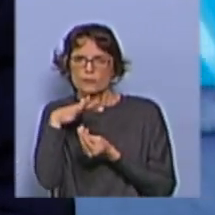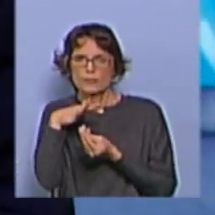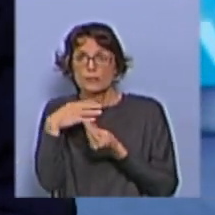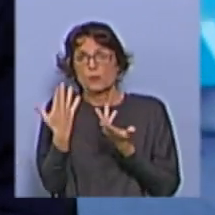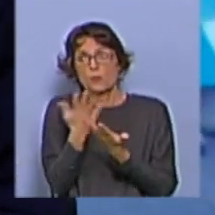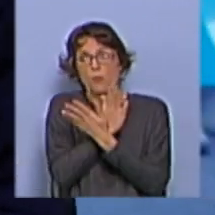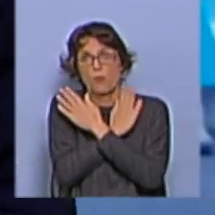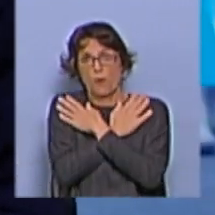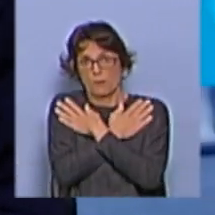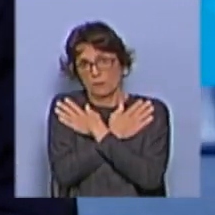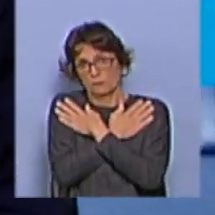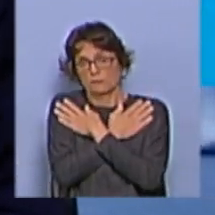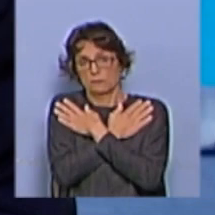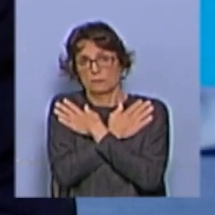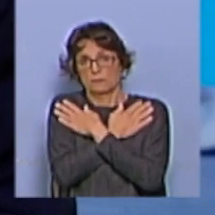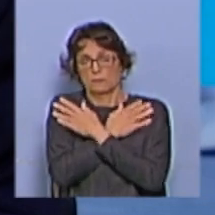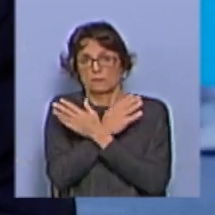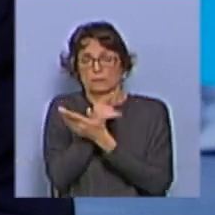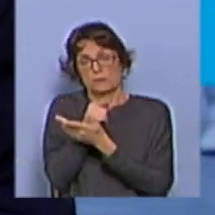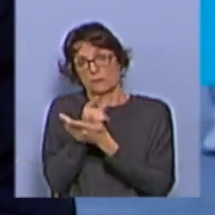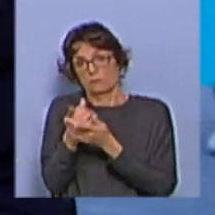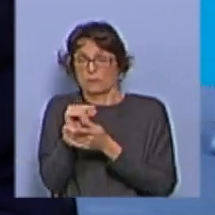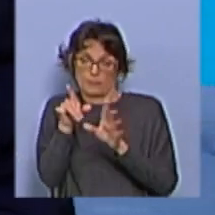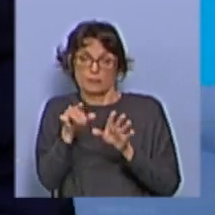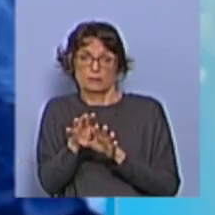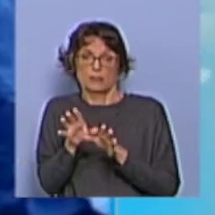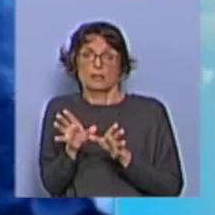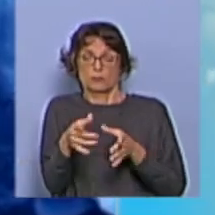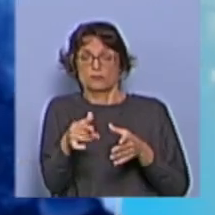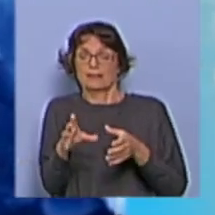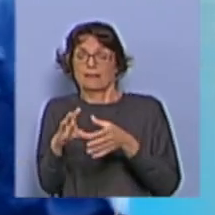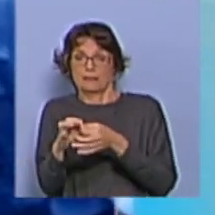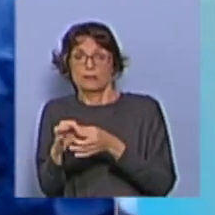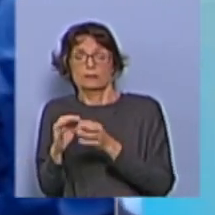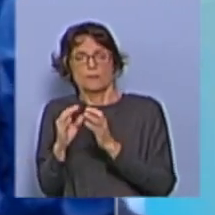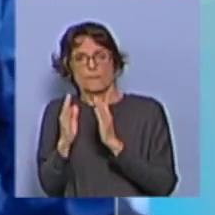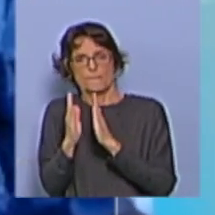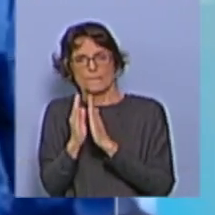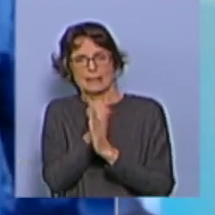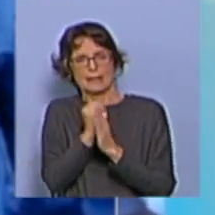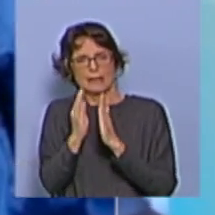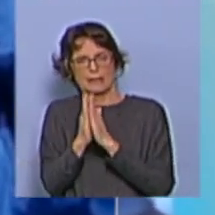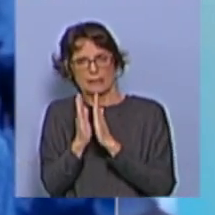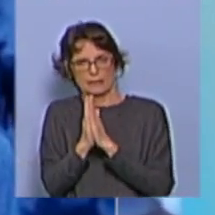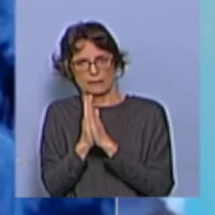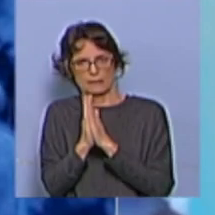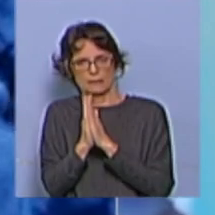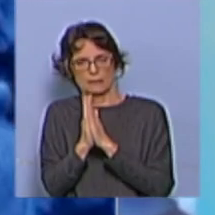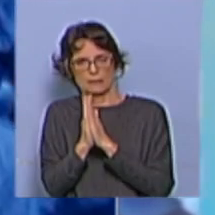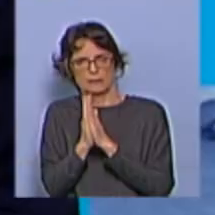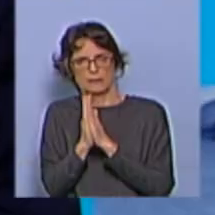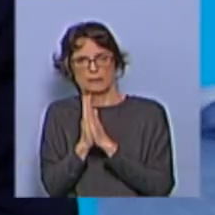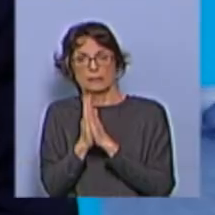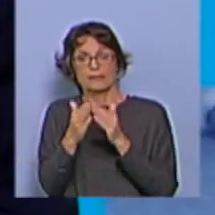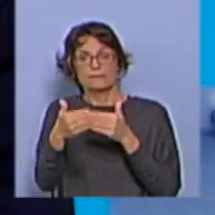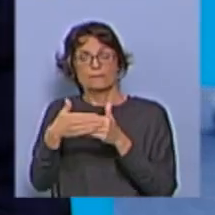com o encerramento, às vezes diz-se o encerramento das igrejas, penso que é um erro, é o encerramento dos locais de culto, não é? Sim,